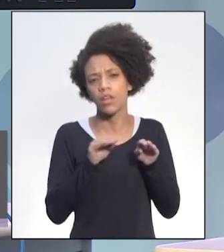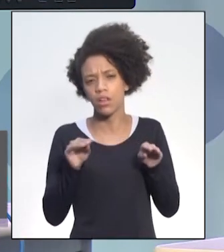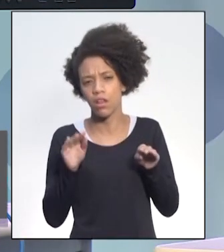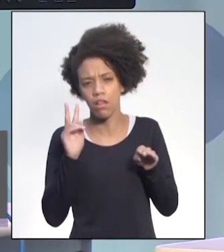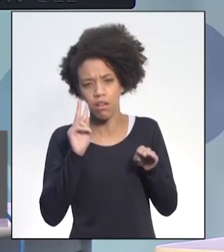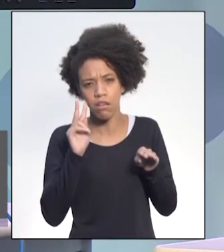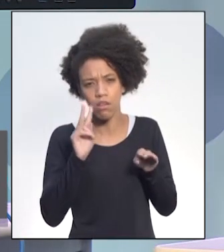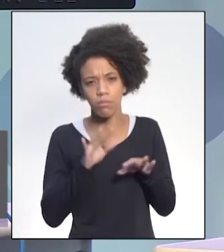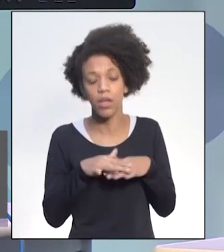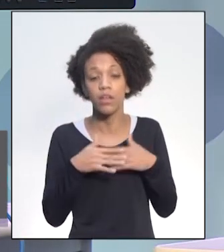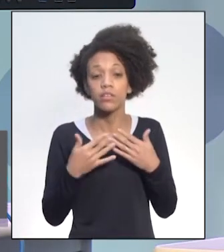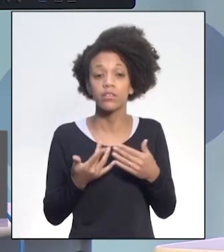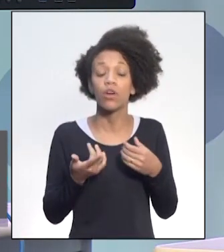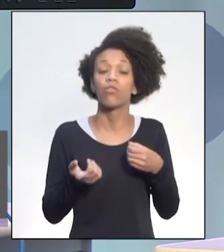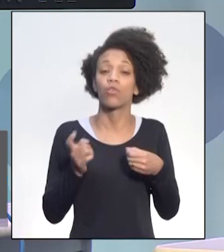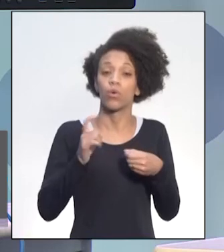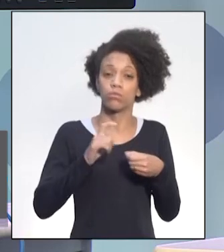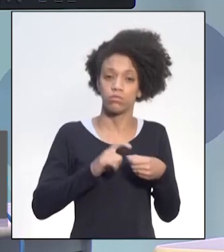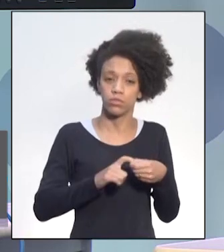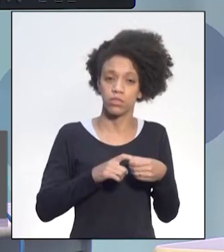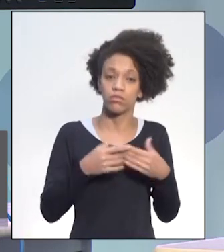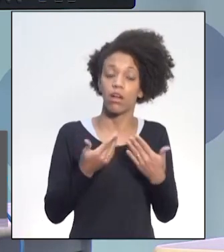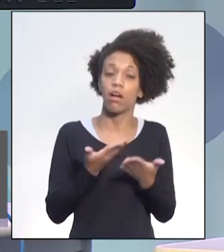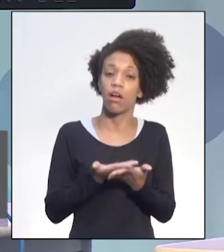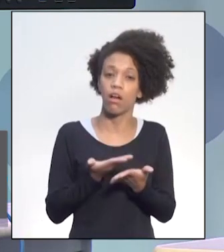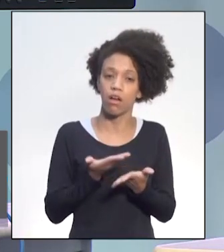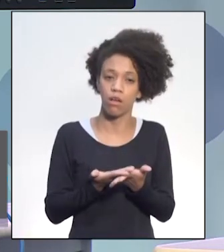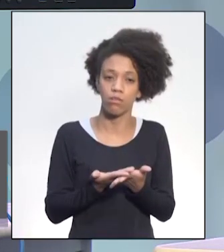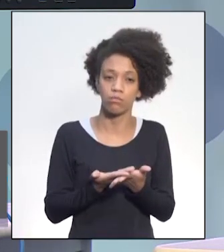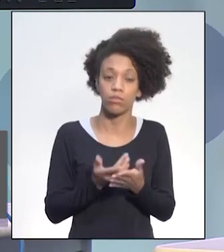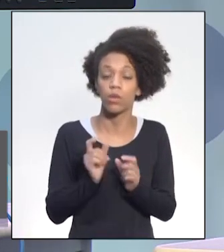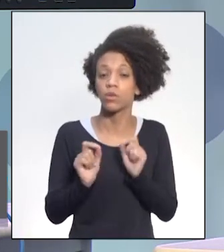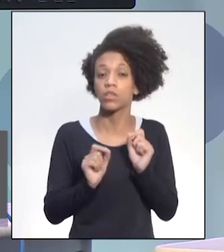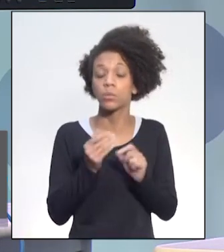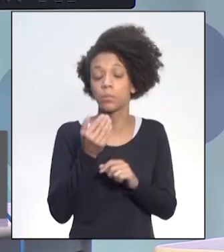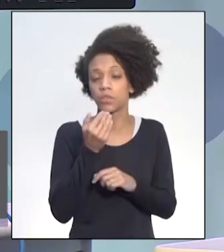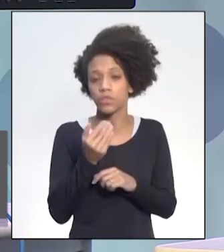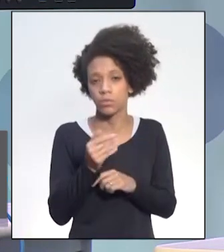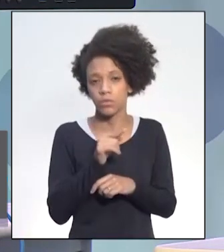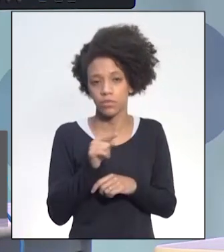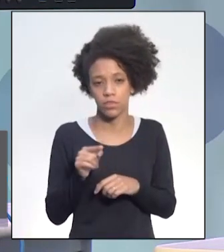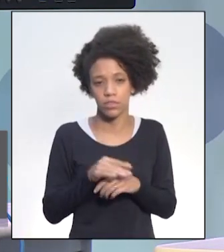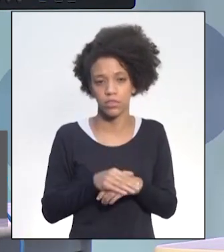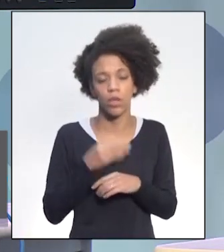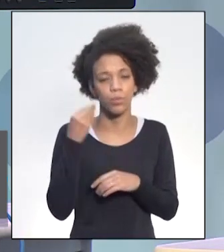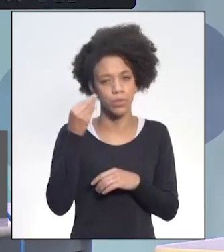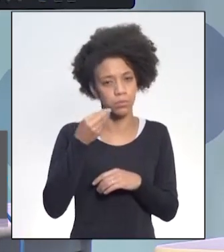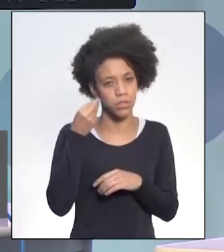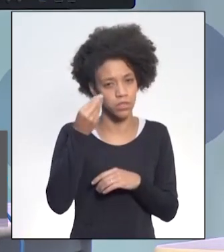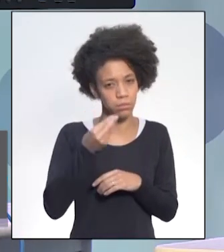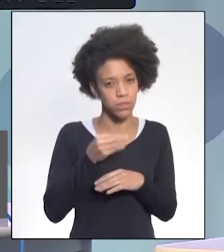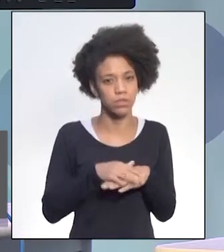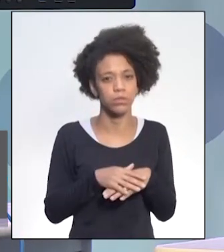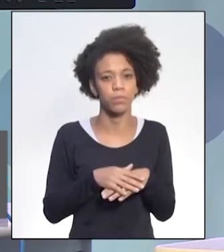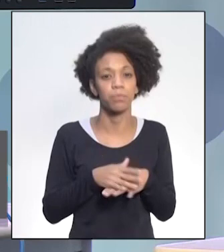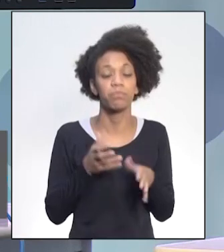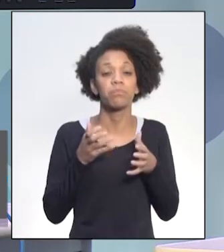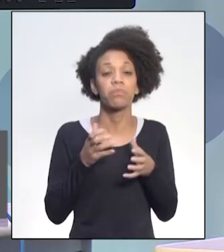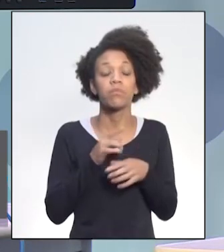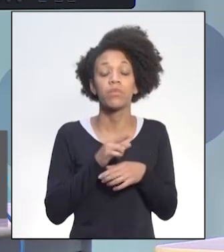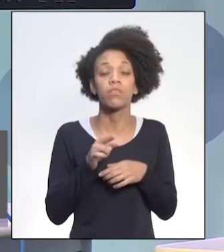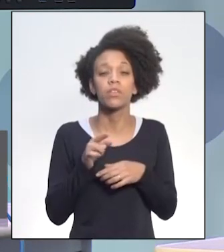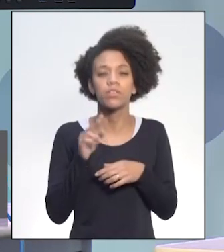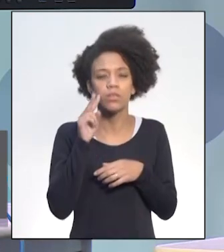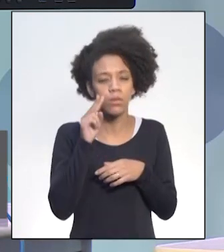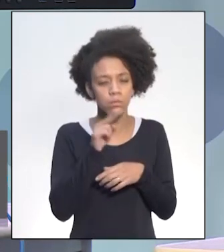disso? Então, retomando um pouquinho essa aula, o que eu vou pedir para vocês? Vou passar um experimento. Eu quero que vocês